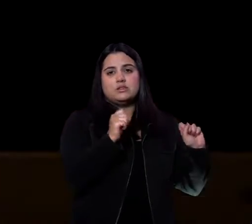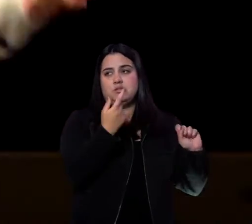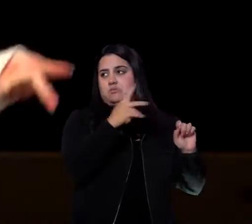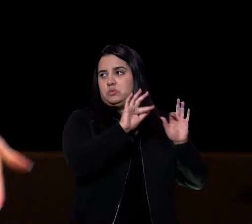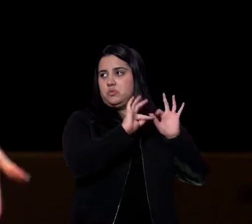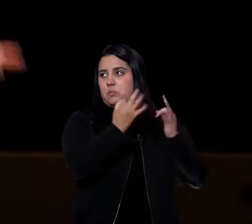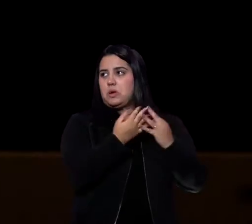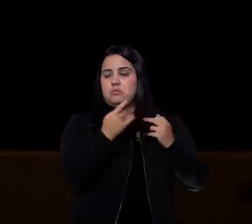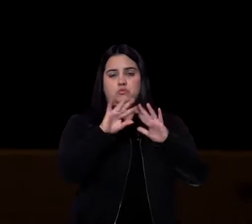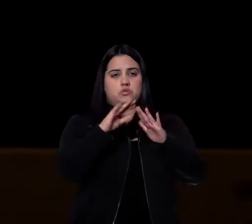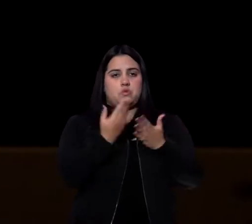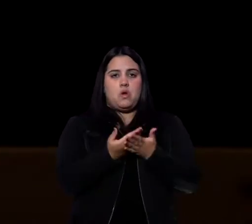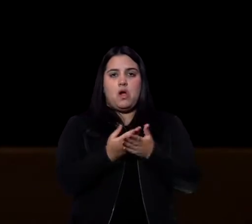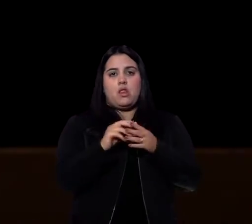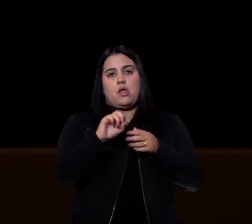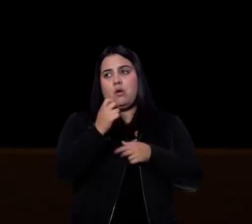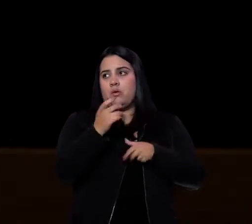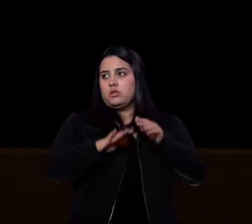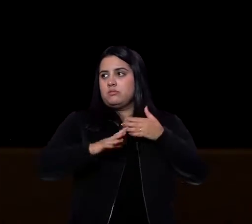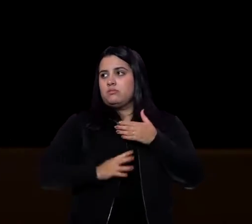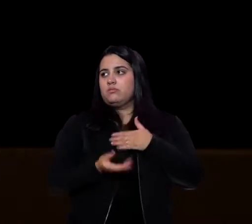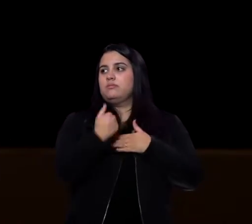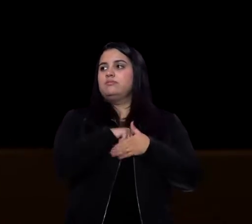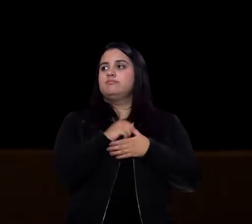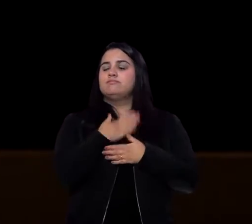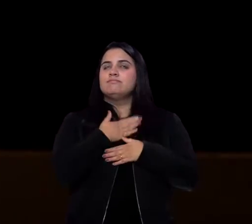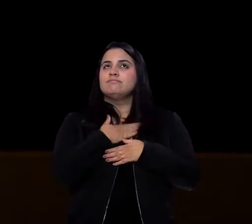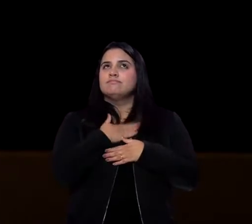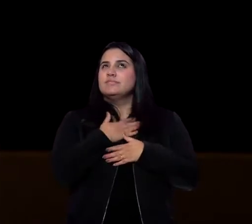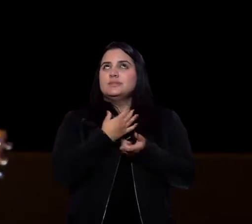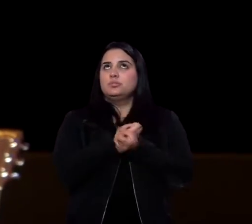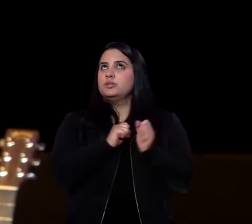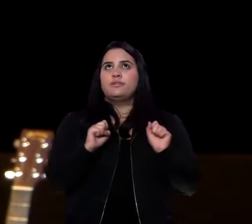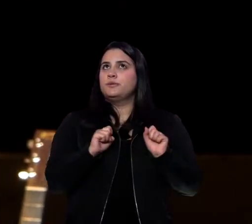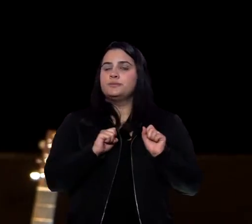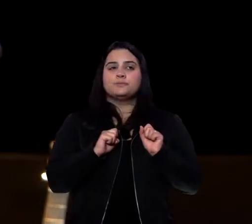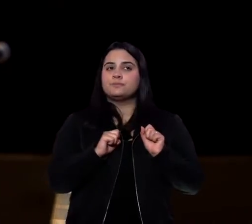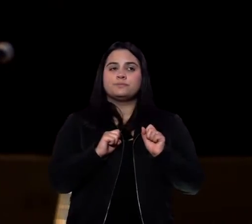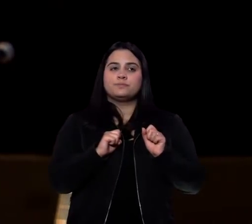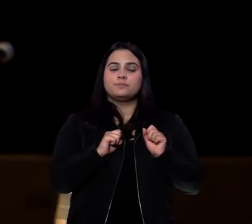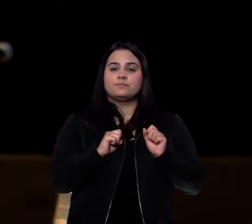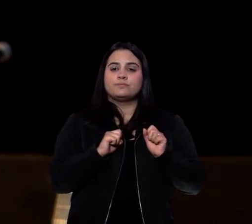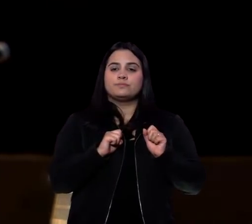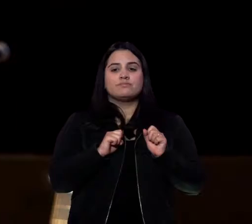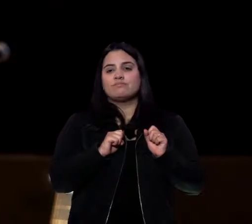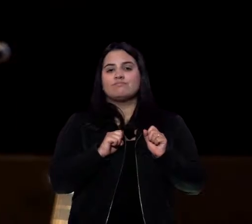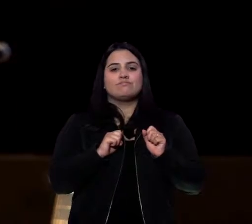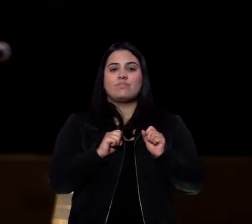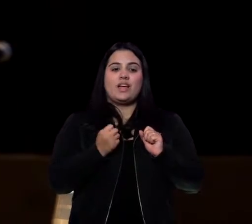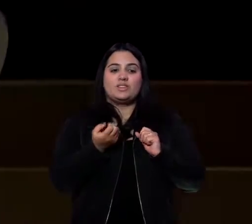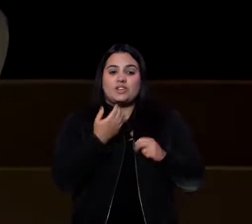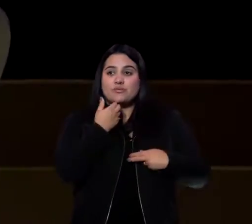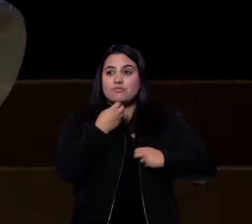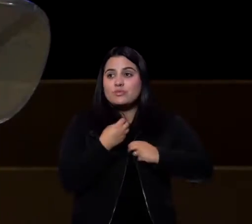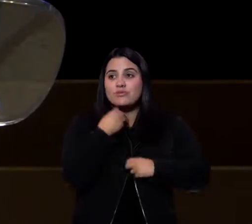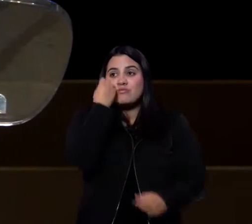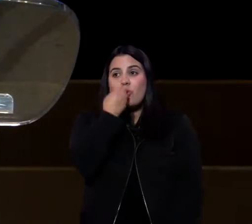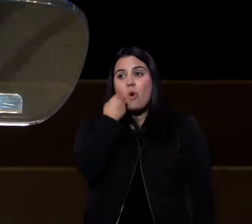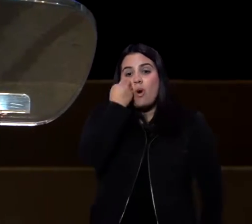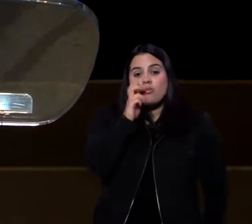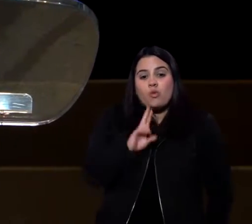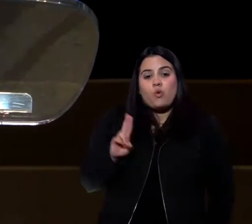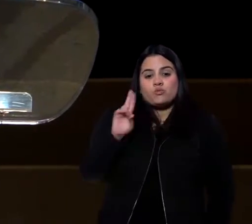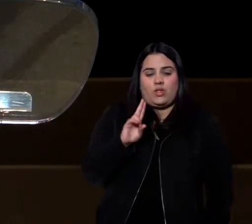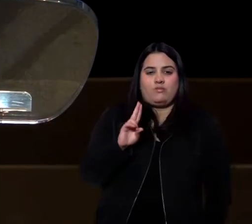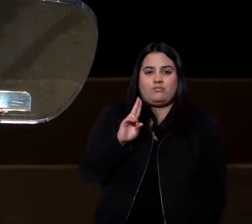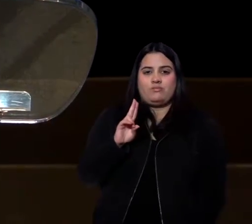família, na sua escola, ou até dentro de você mesmo, assim, a gente não desfruta dessa mudança porque a